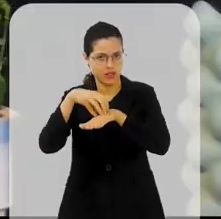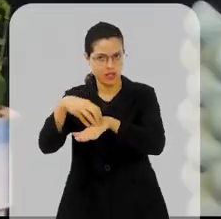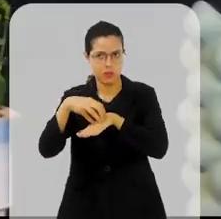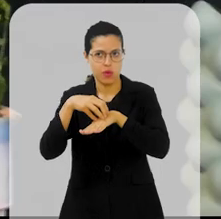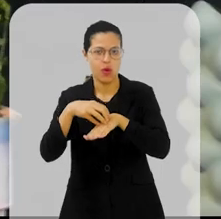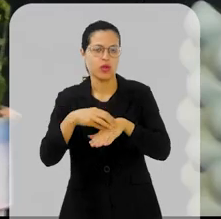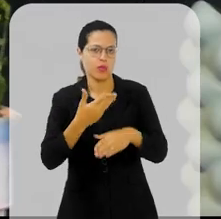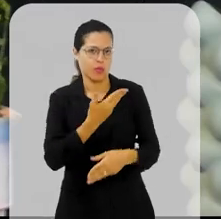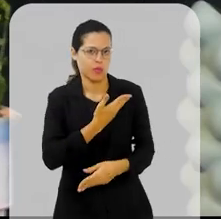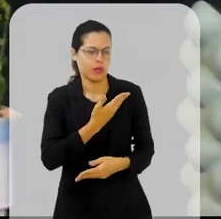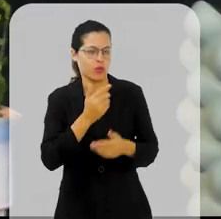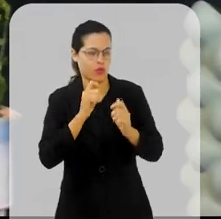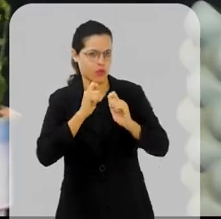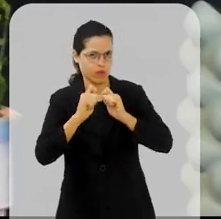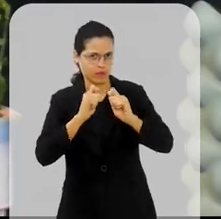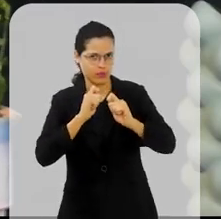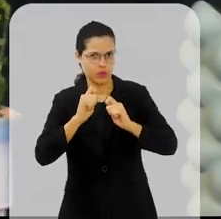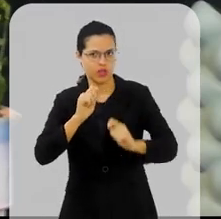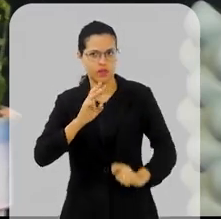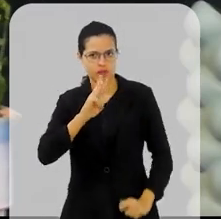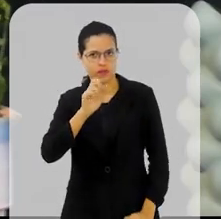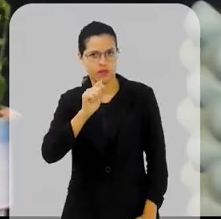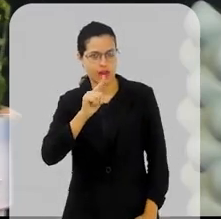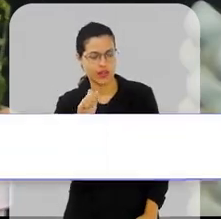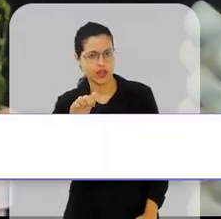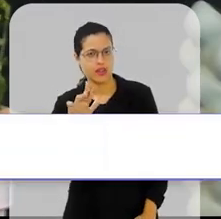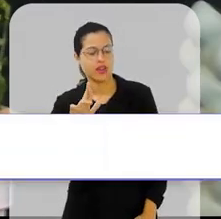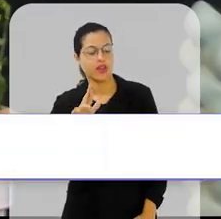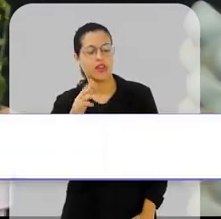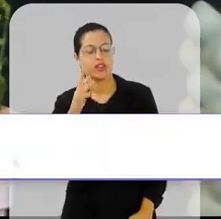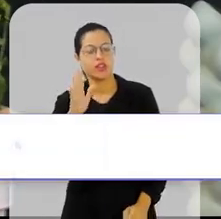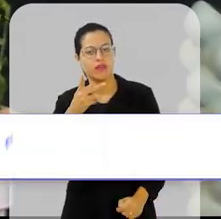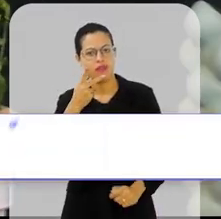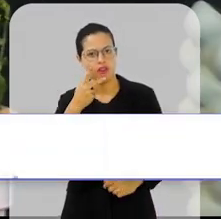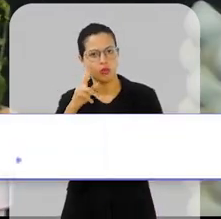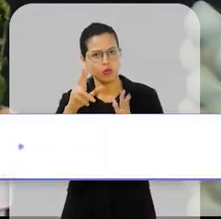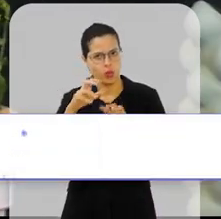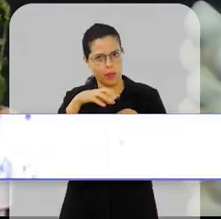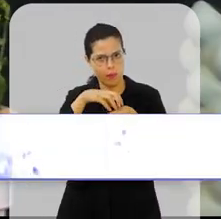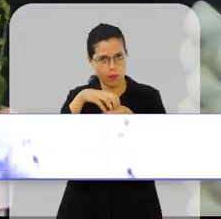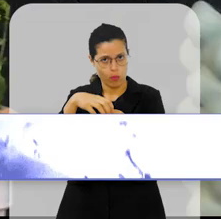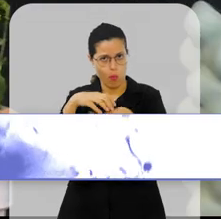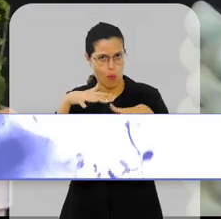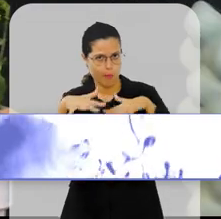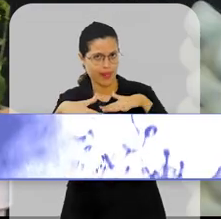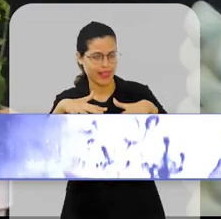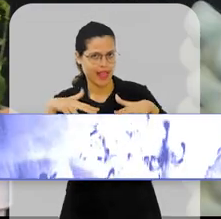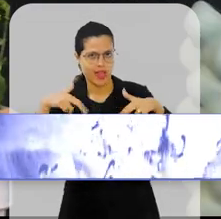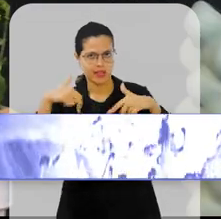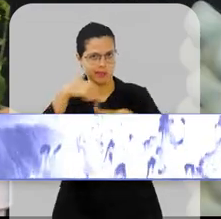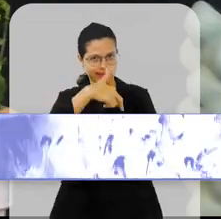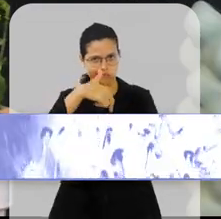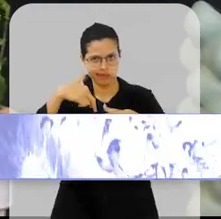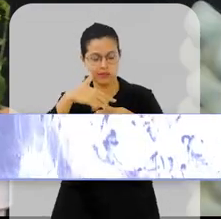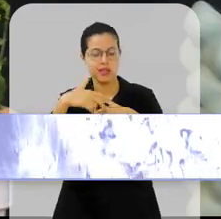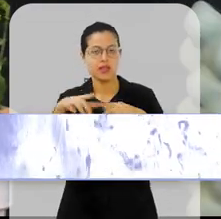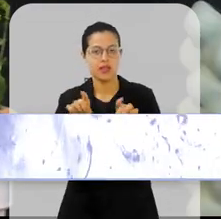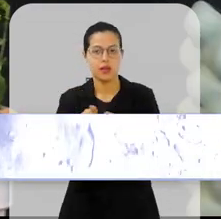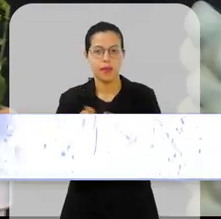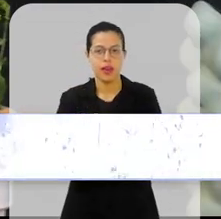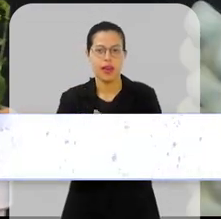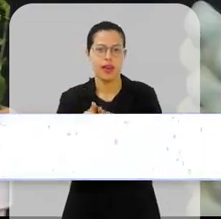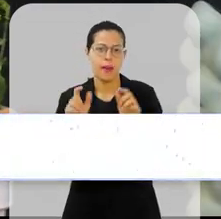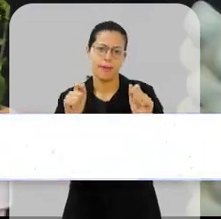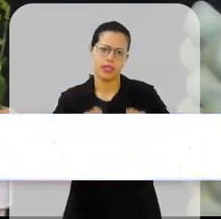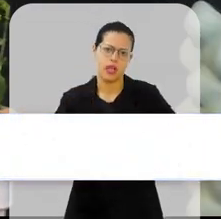Menezes, colega, que é jornalista, já tratamos ali do assunto de mobilidade, já tratamos também do assunto da